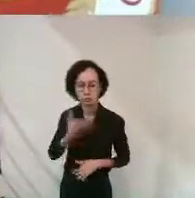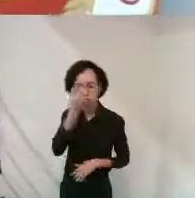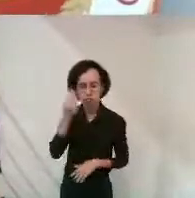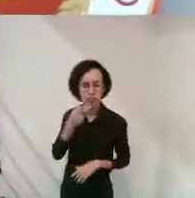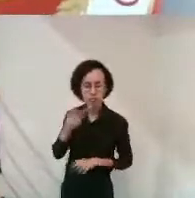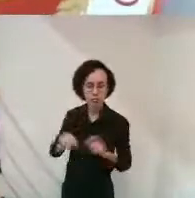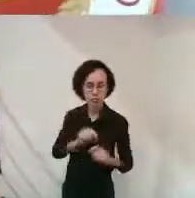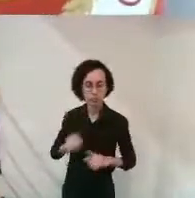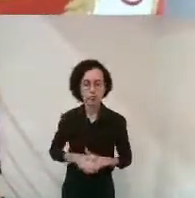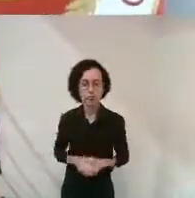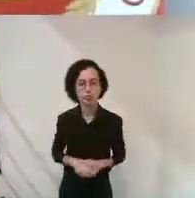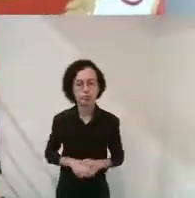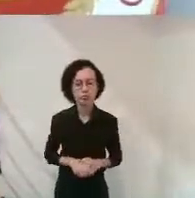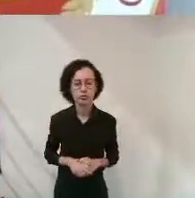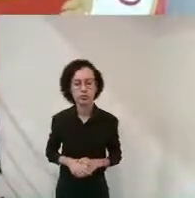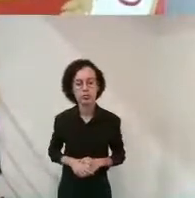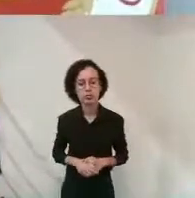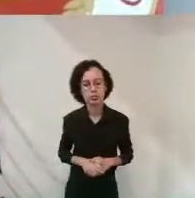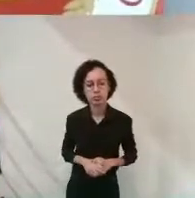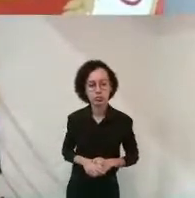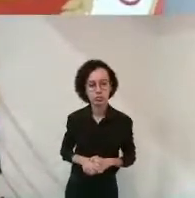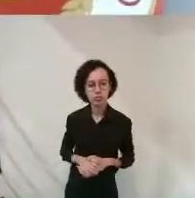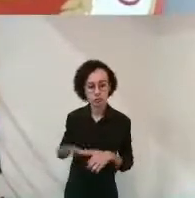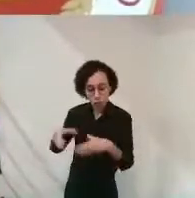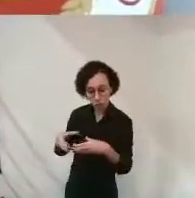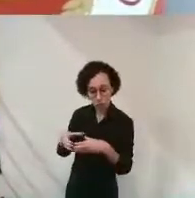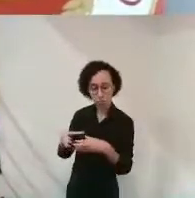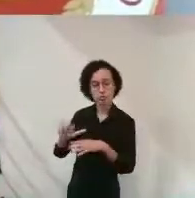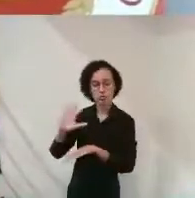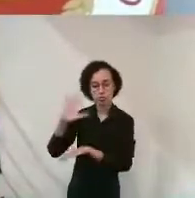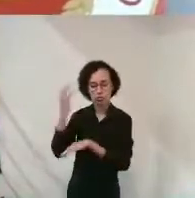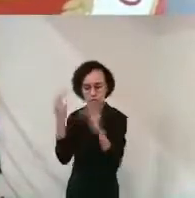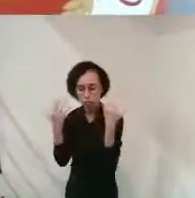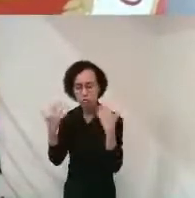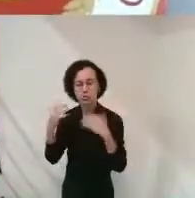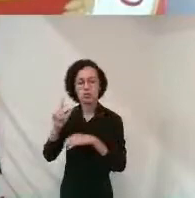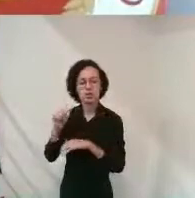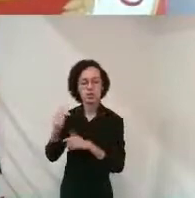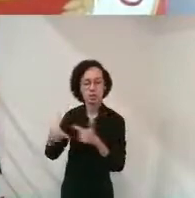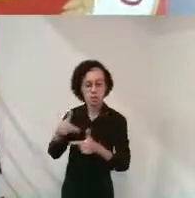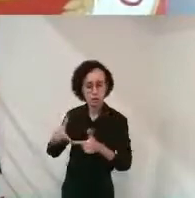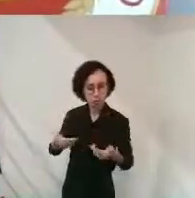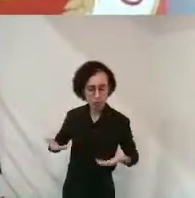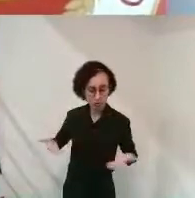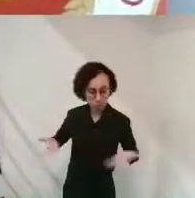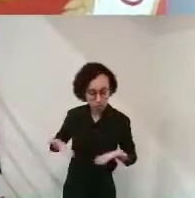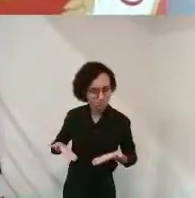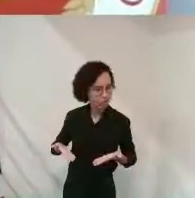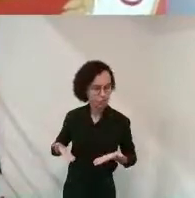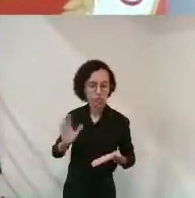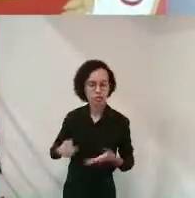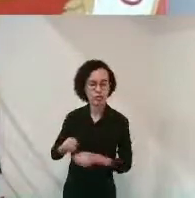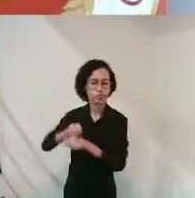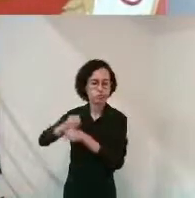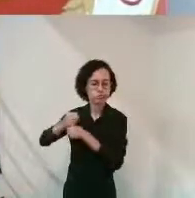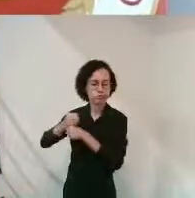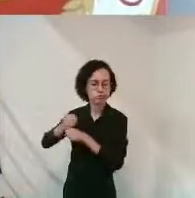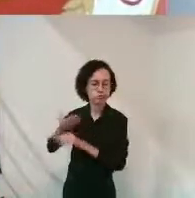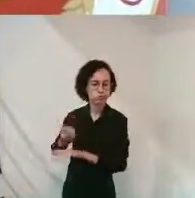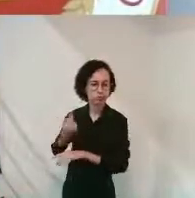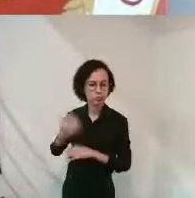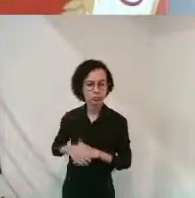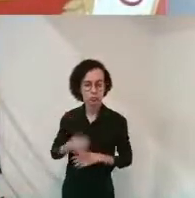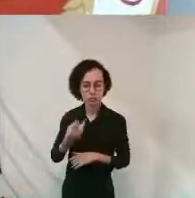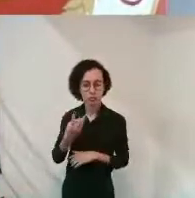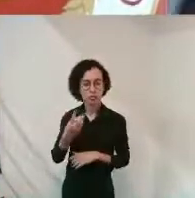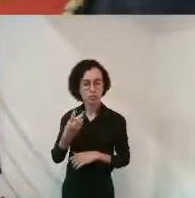que a Comissão de Meio Ambiente não trabalha com esse tema hoje, trabalha há muitos anos. Quando iniciou-se em